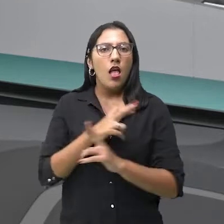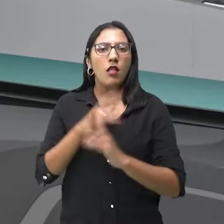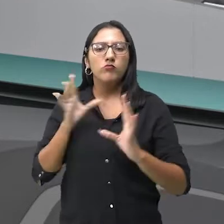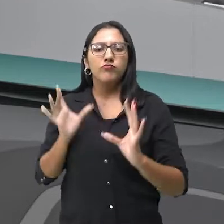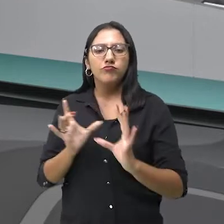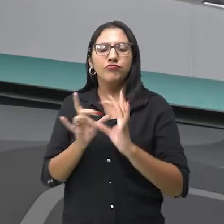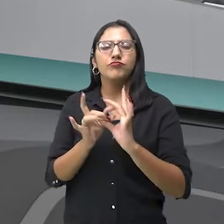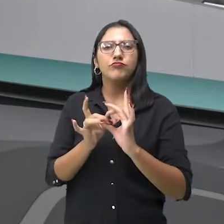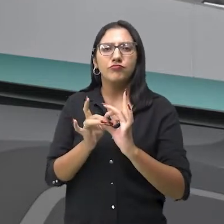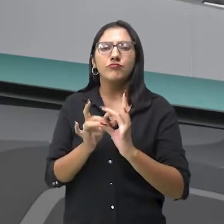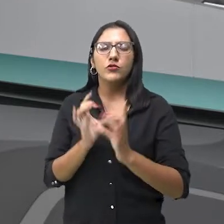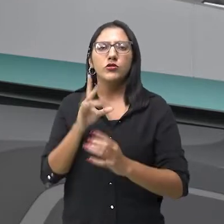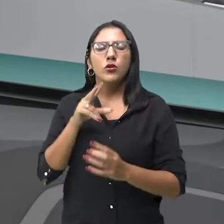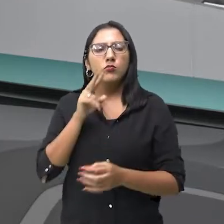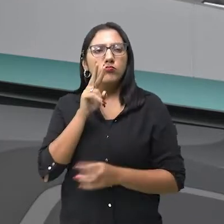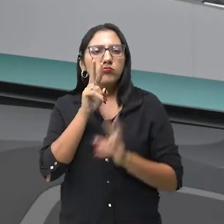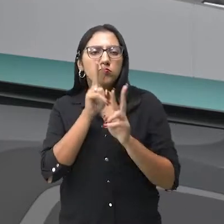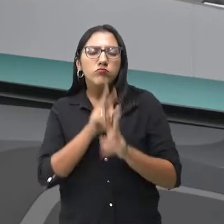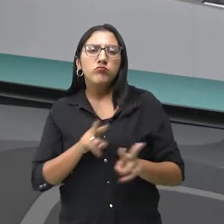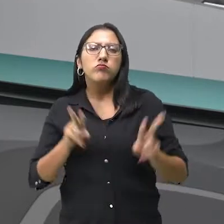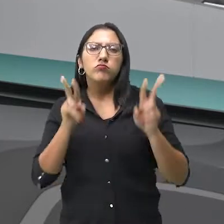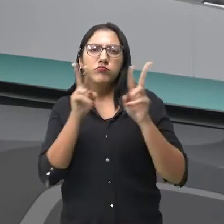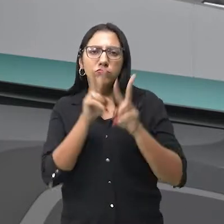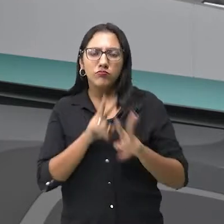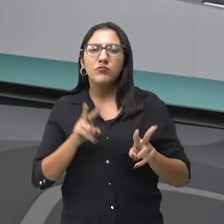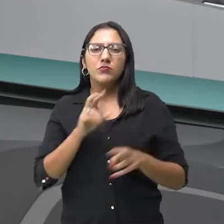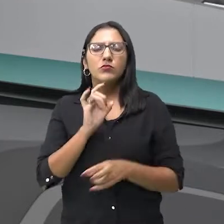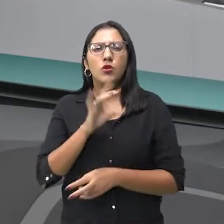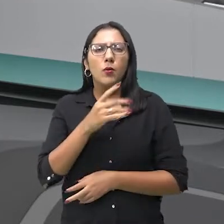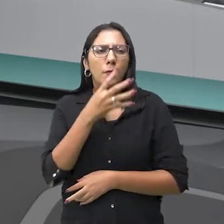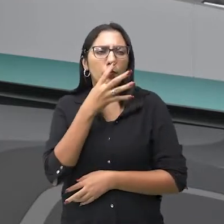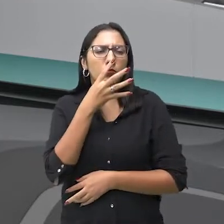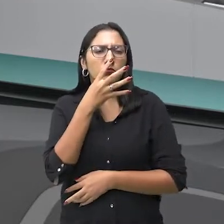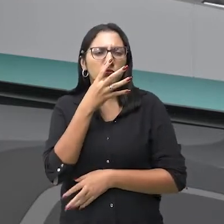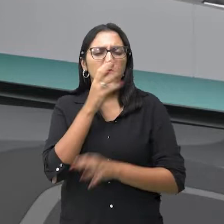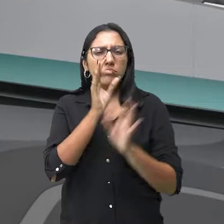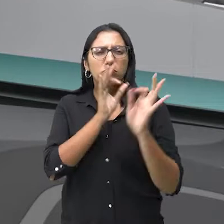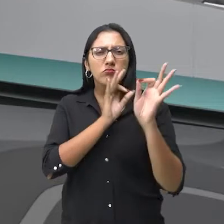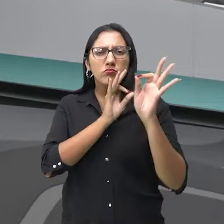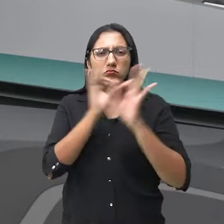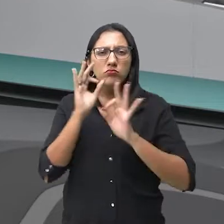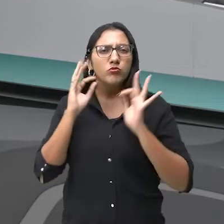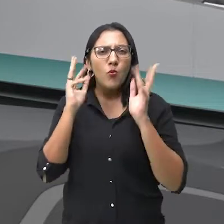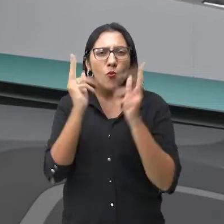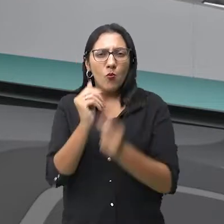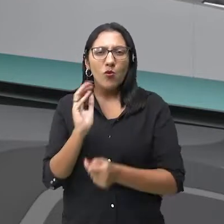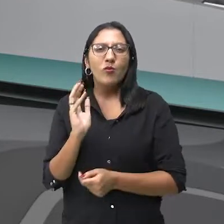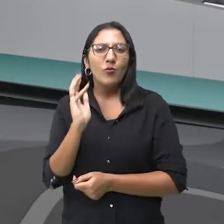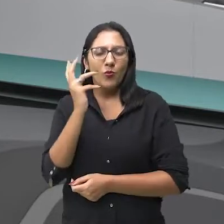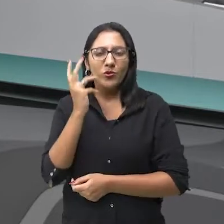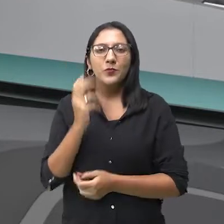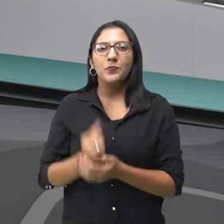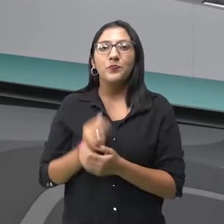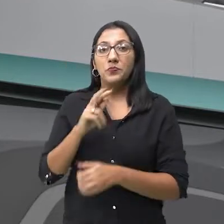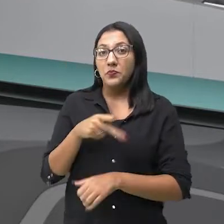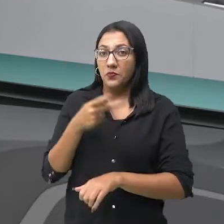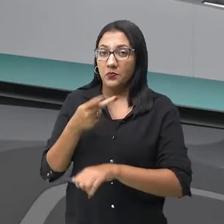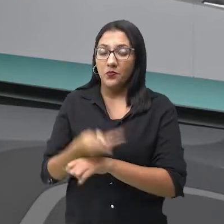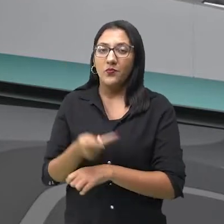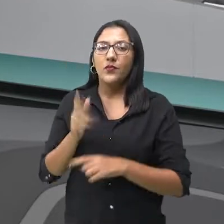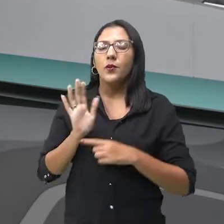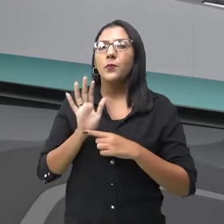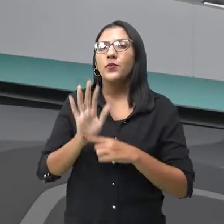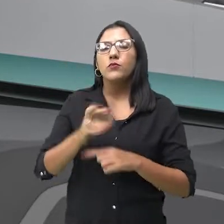como personagem, ele faz o quê? Ele é um espectador, alguém que assiste os fatos acontecerem e está